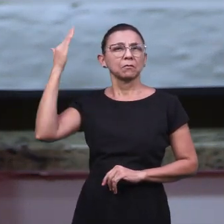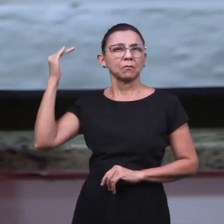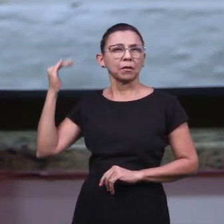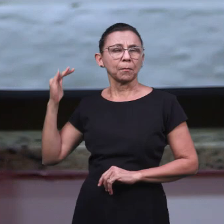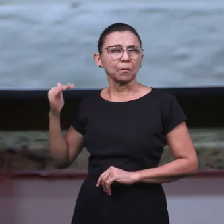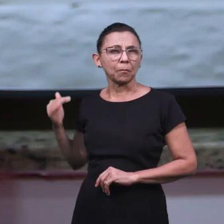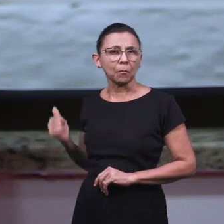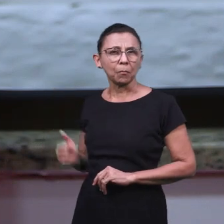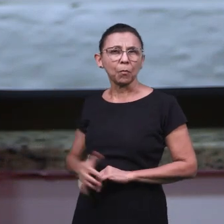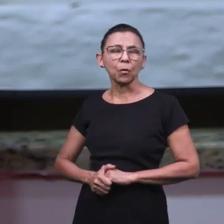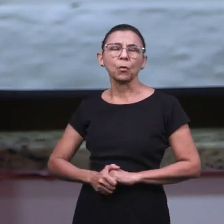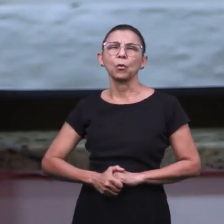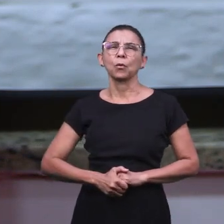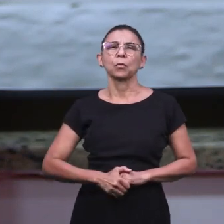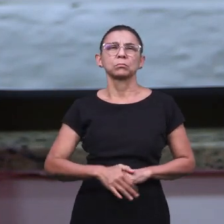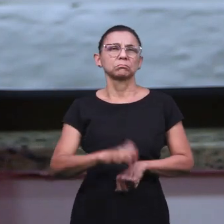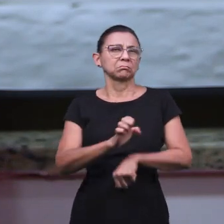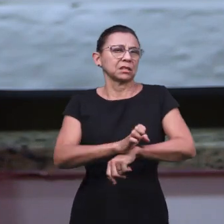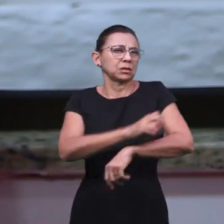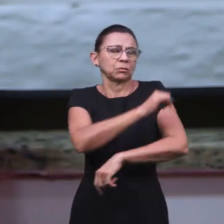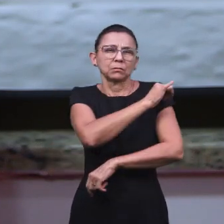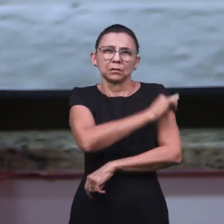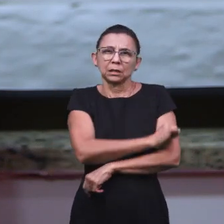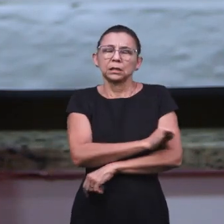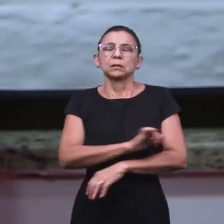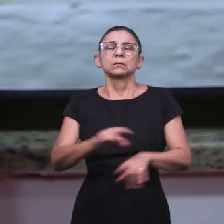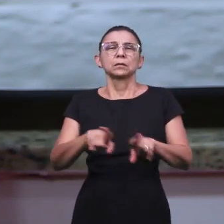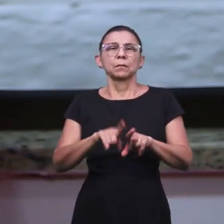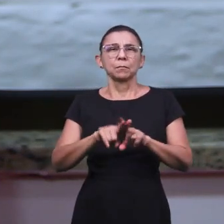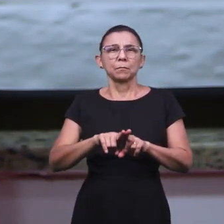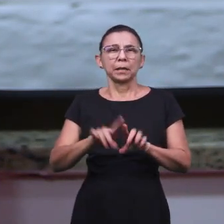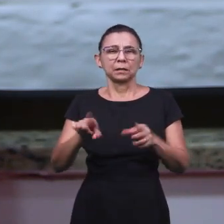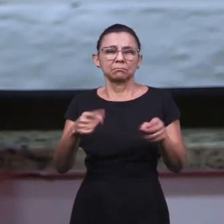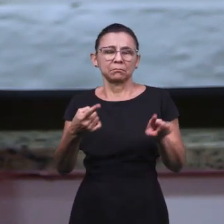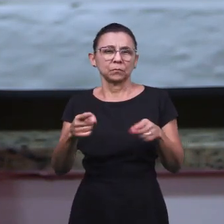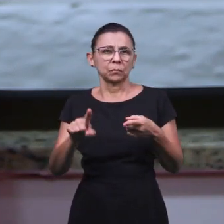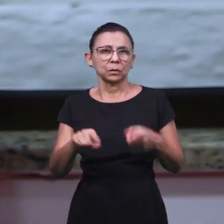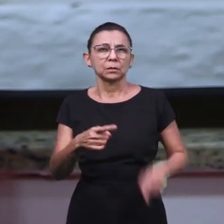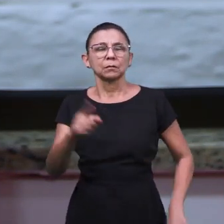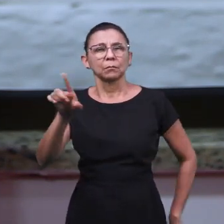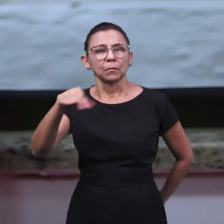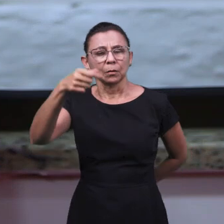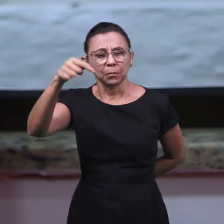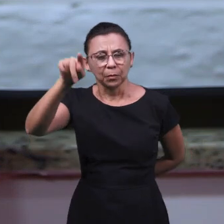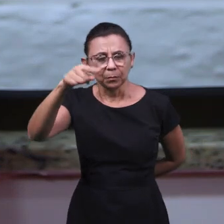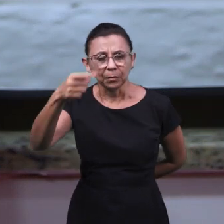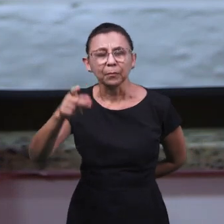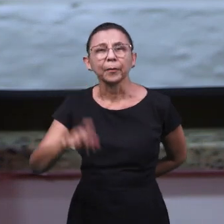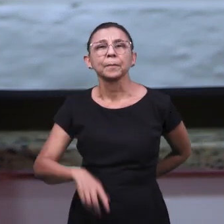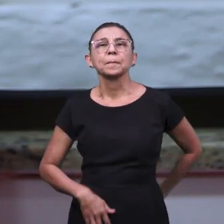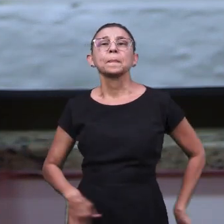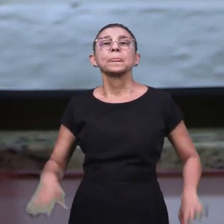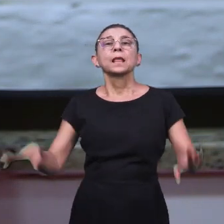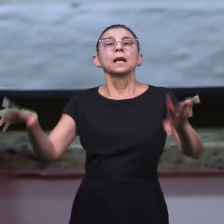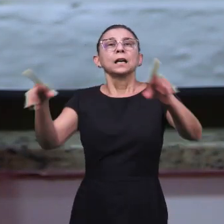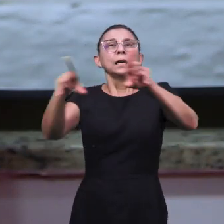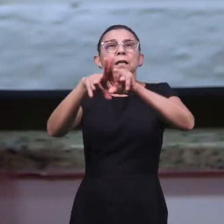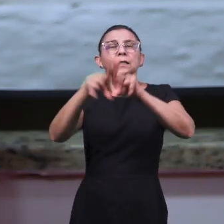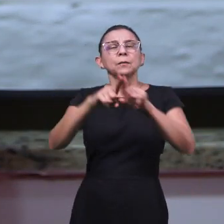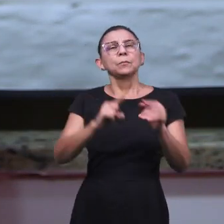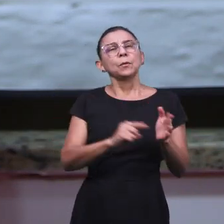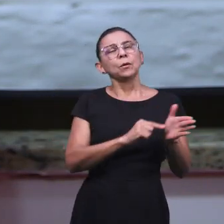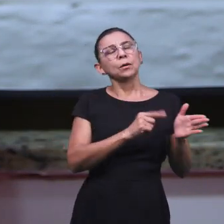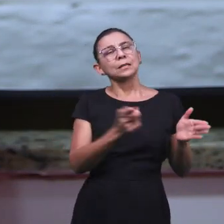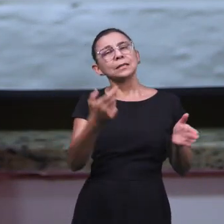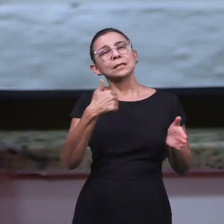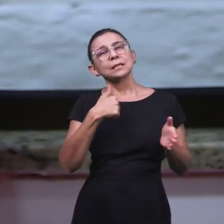Teatro Municipal do Rio de Janeiro, efetivo, também lá em São Paulo, e na Europa e tal. E depois, com bastante espaço de tempo, que